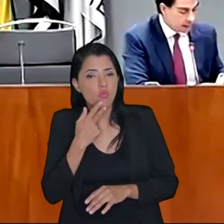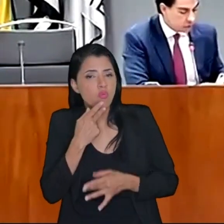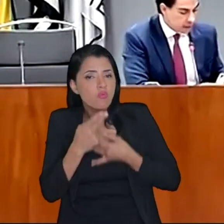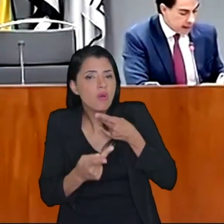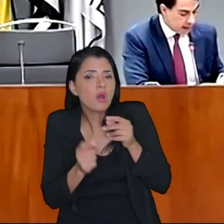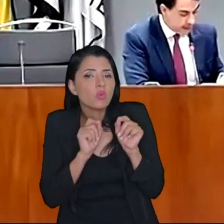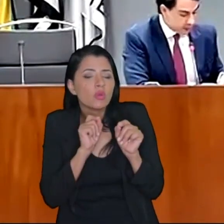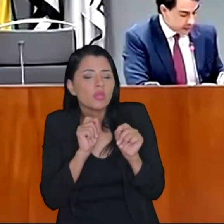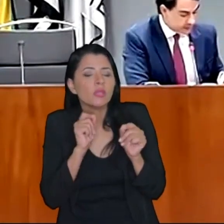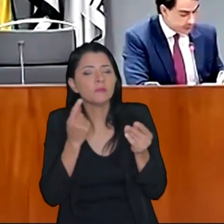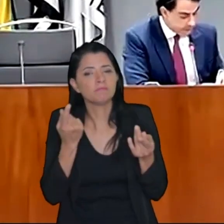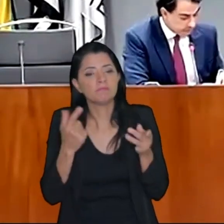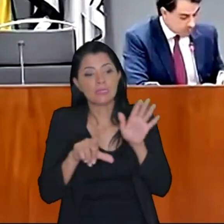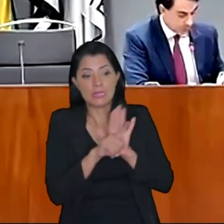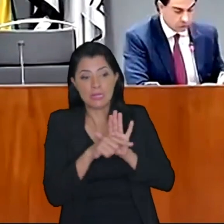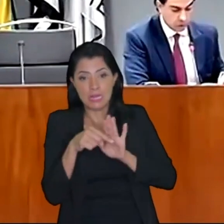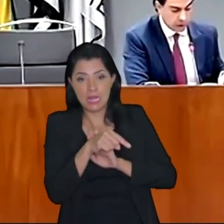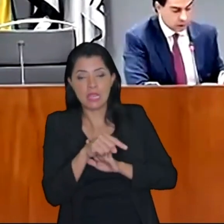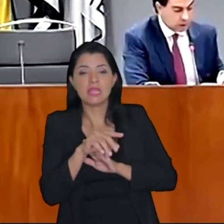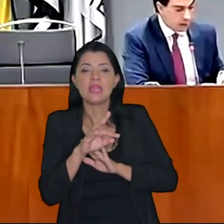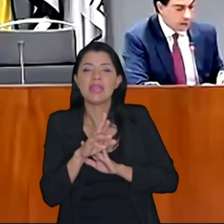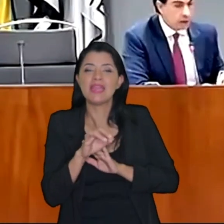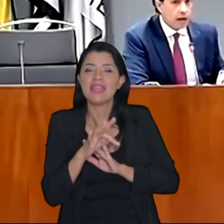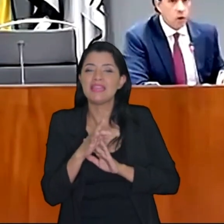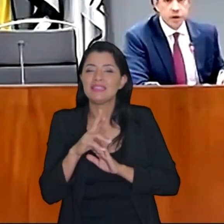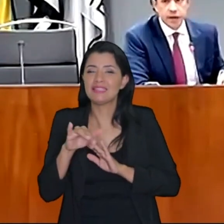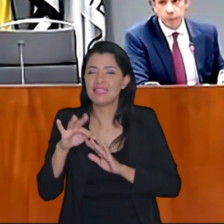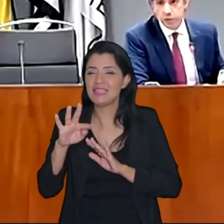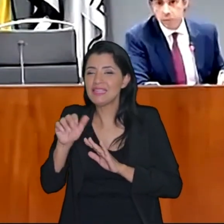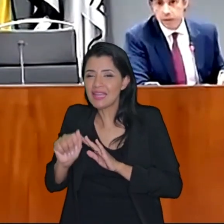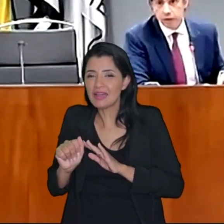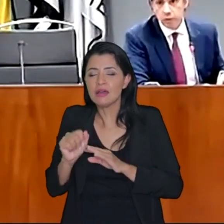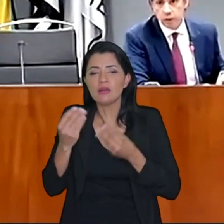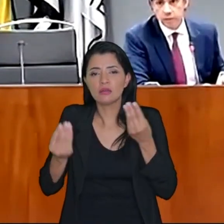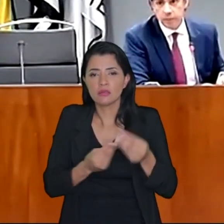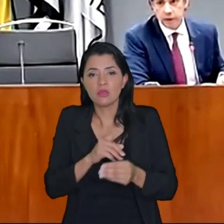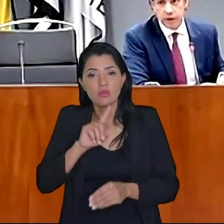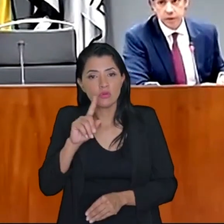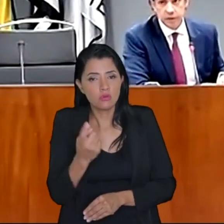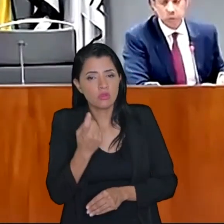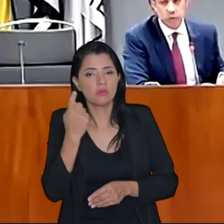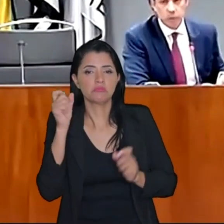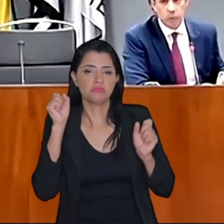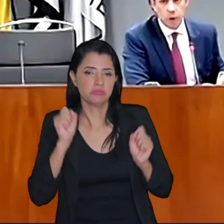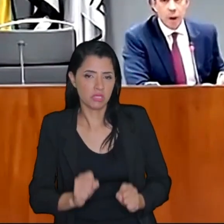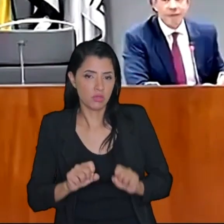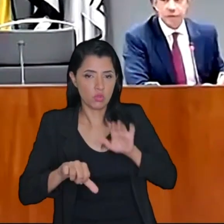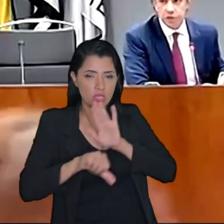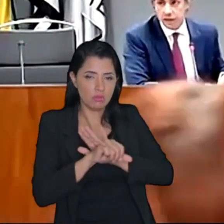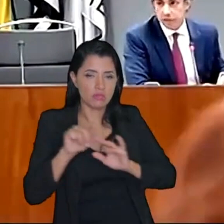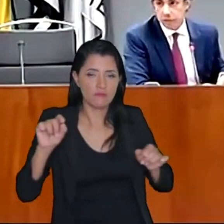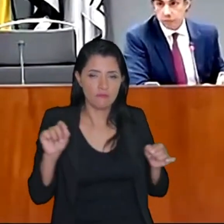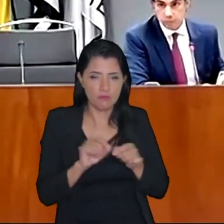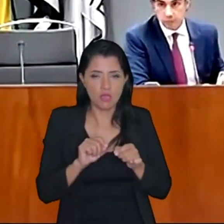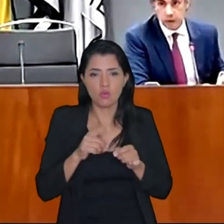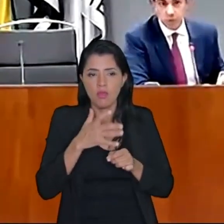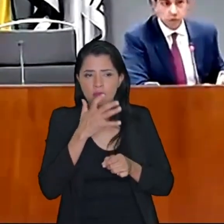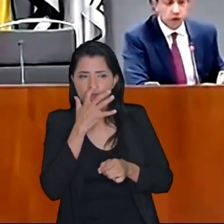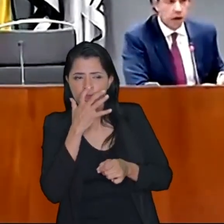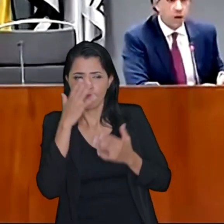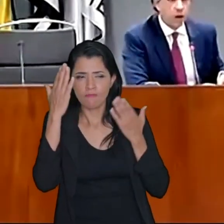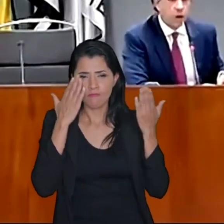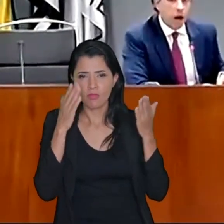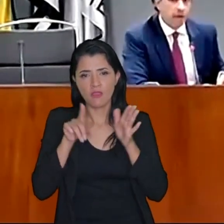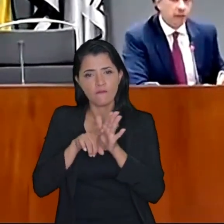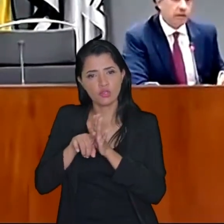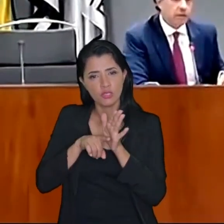dizer, em termos de legalidade estrita, professor Aide, que a única possibilidade do crime ser praticado diz respeito a uma investigação, né? Ou